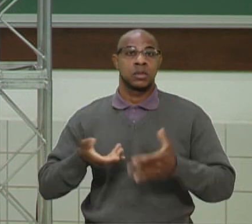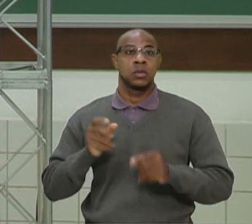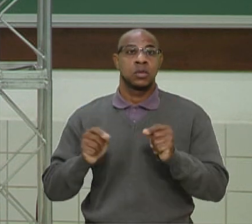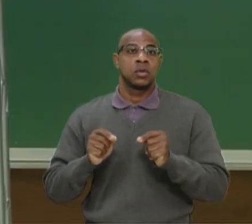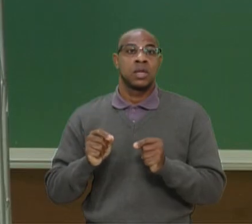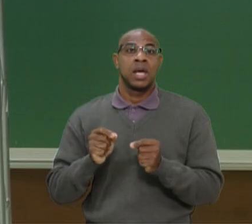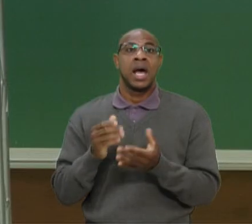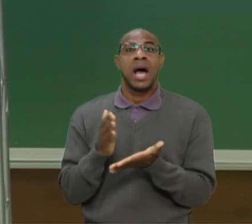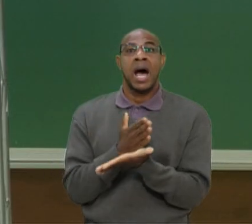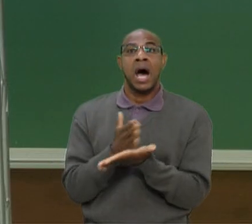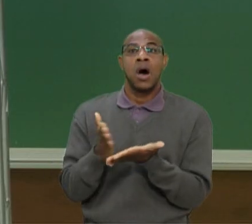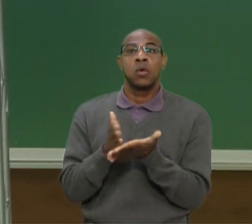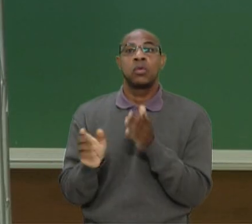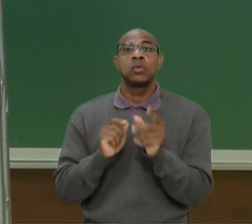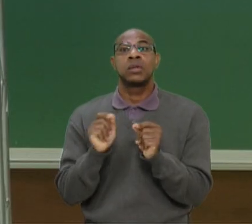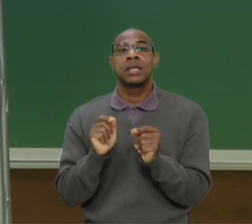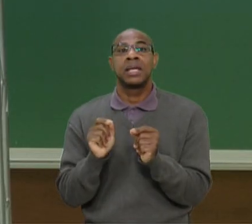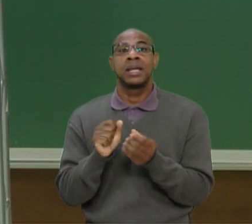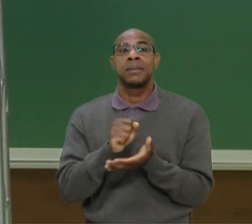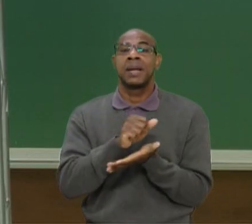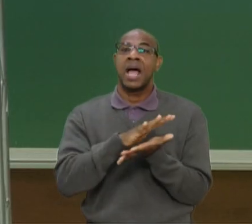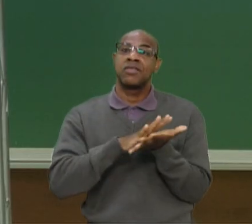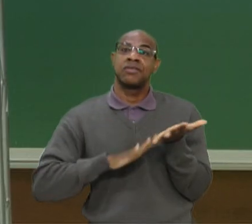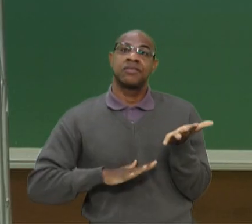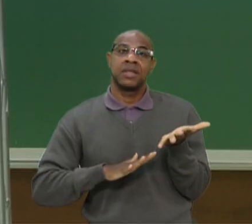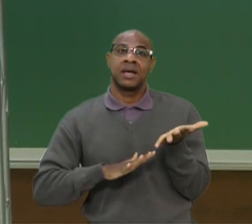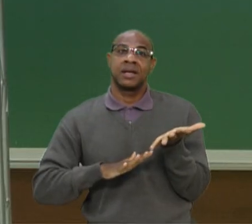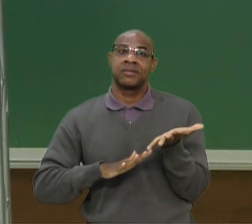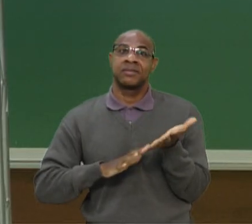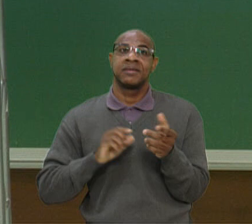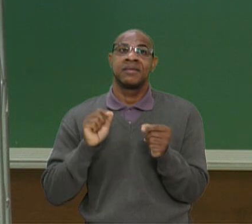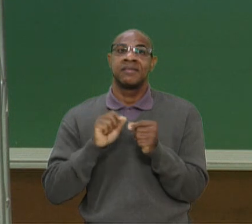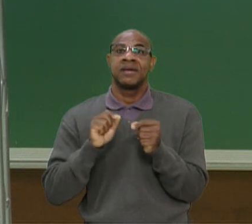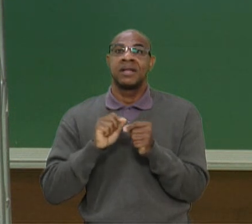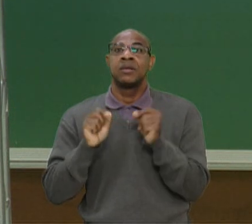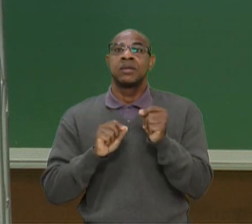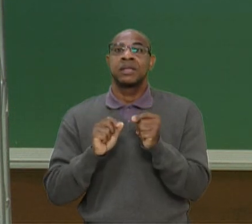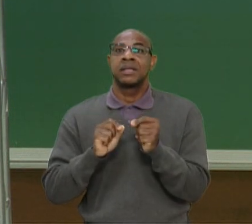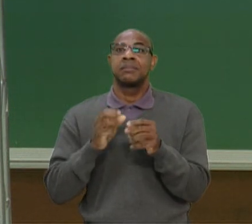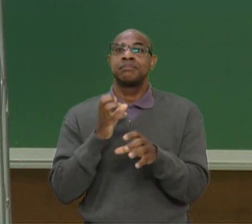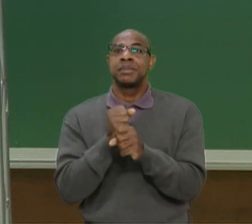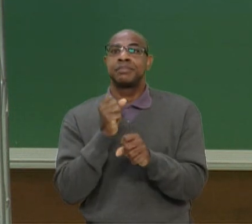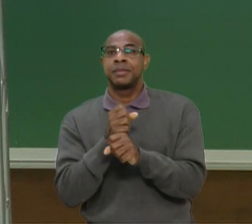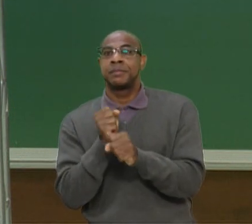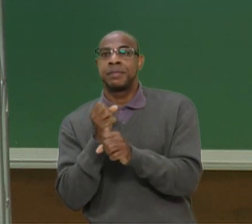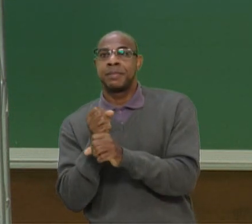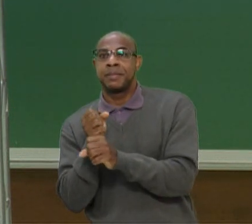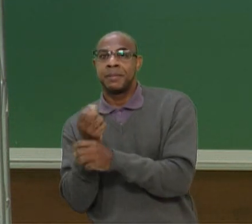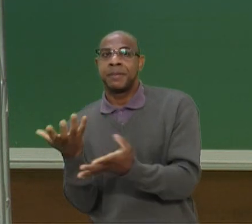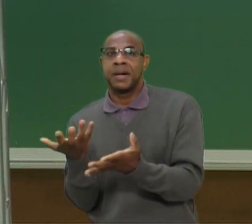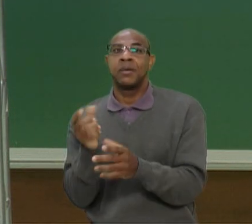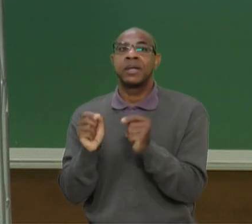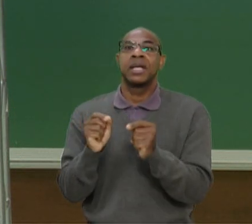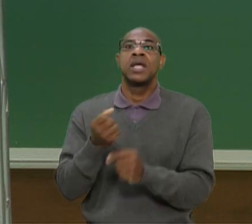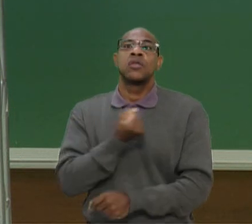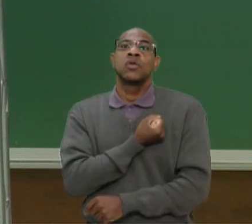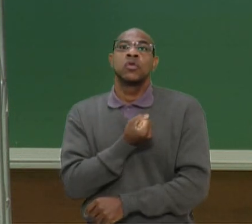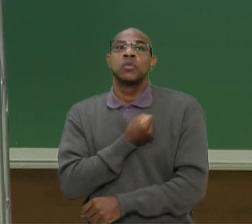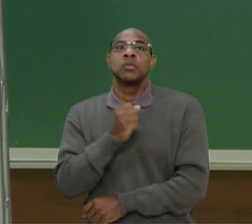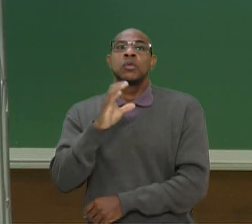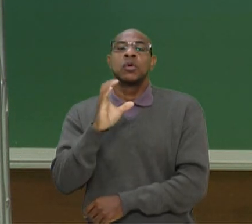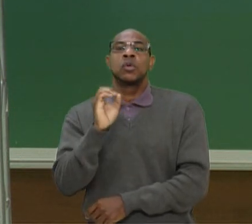alguns exercícios envolvendo as operações com os números complexos. Nas últimas aulas a gente já falou de